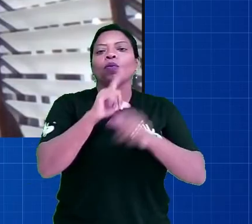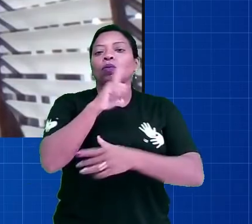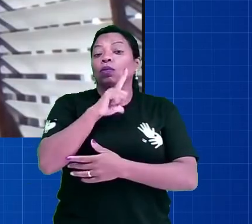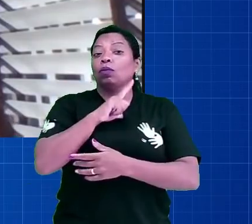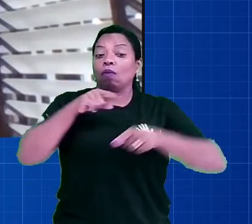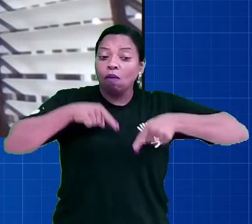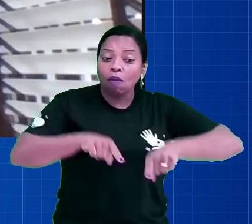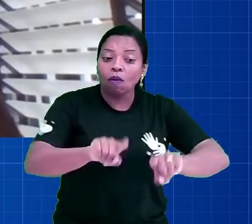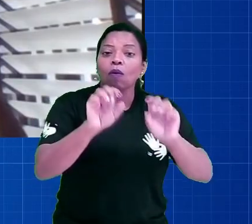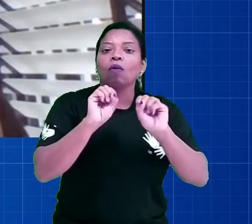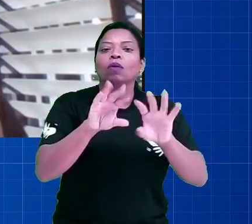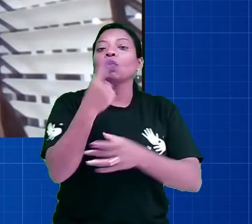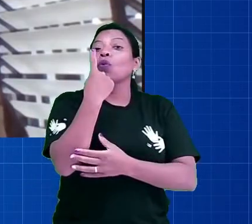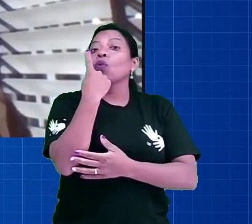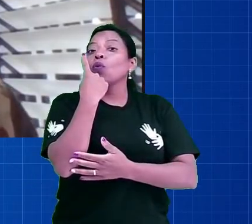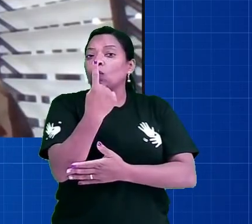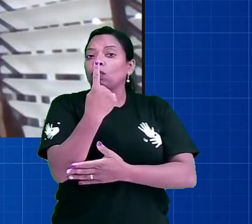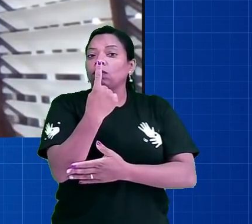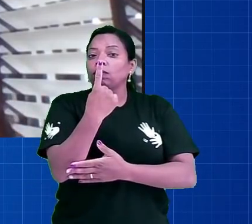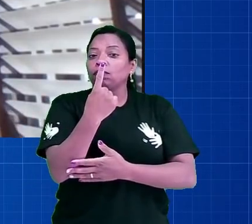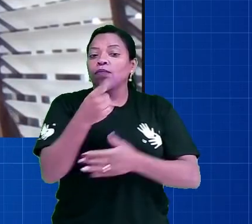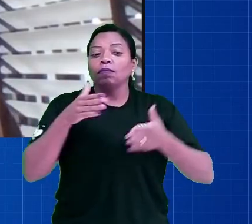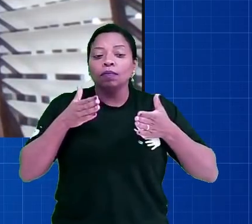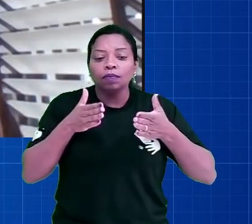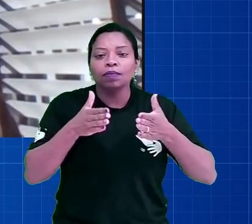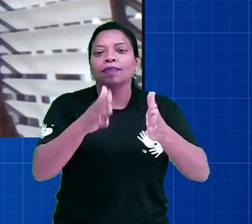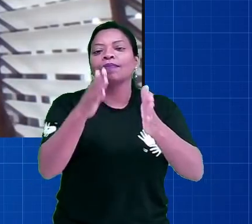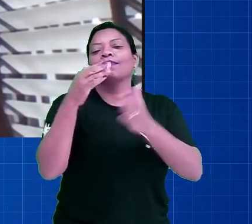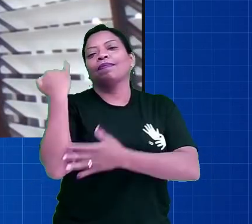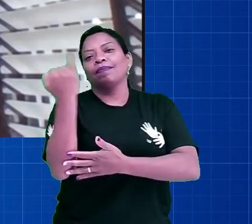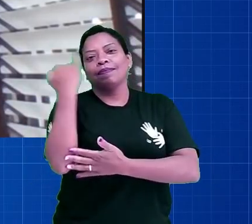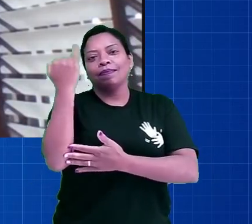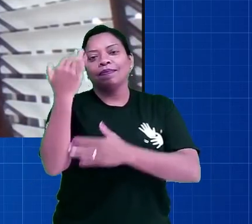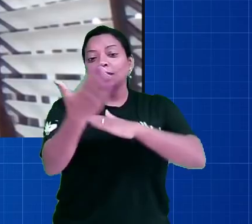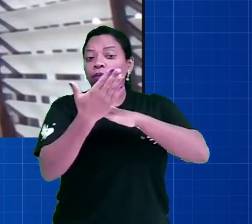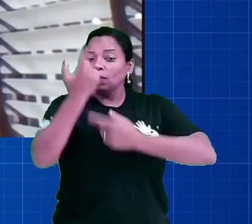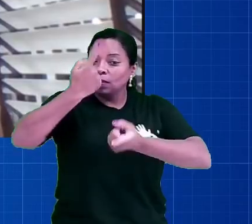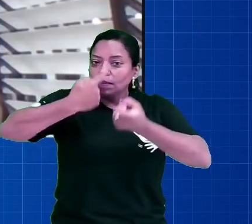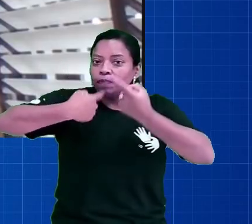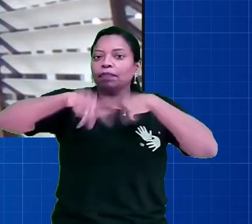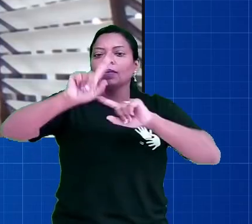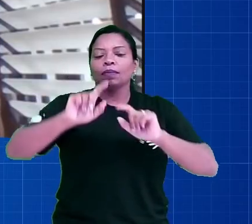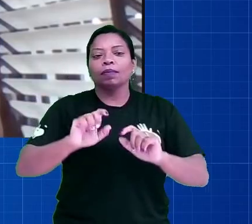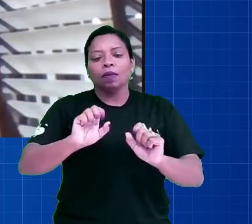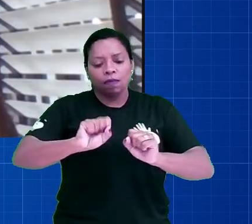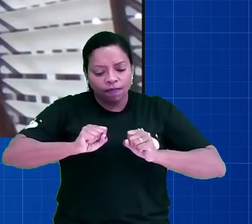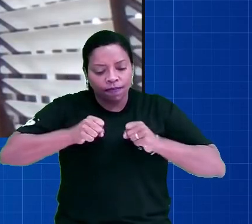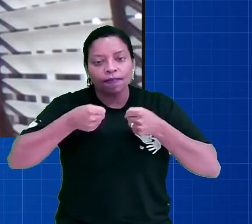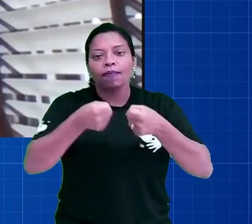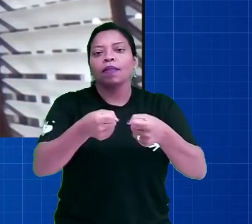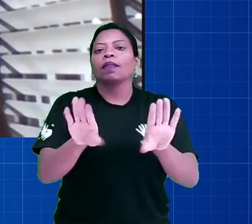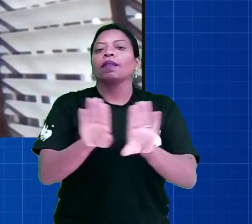caminho importante para a gente vencer, a gente enfrentar